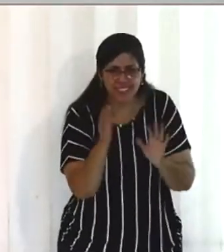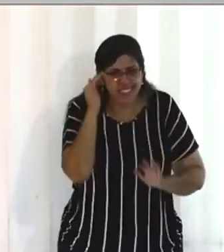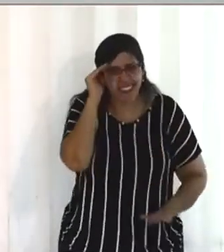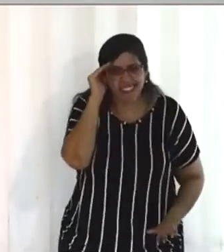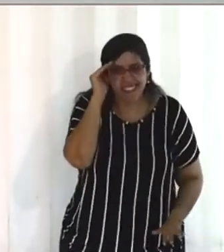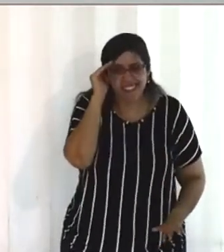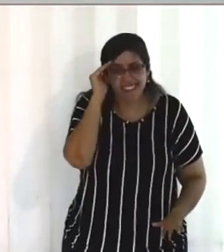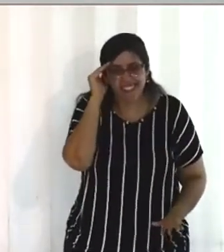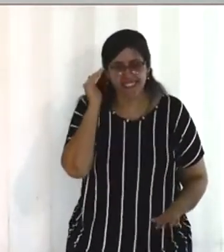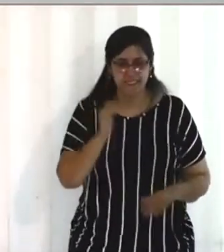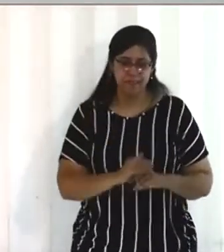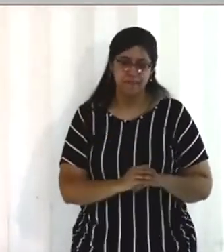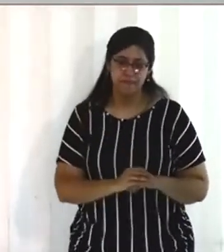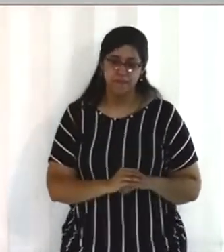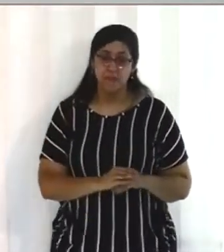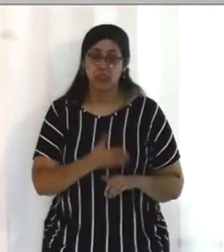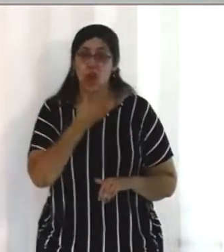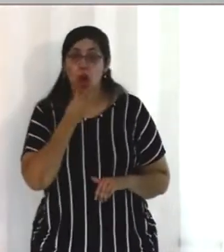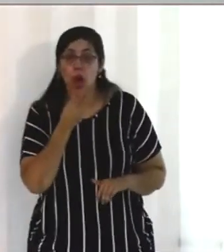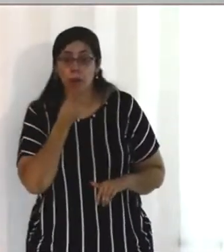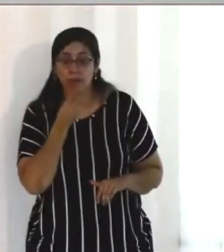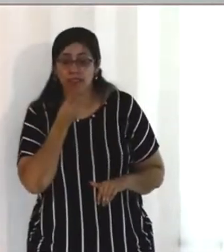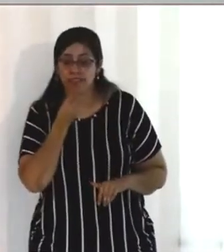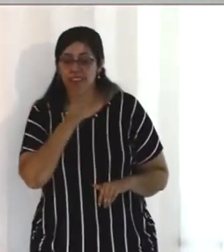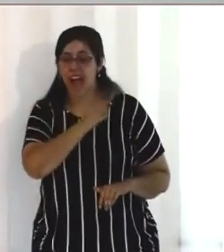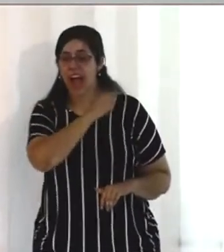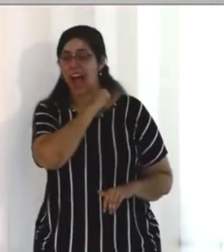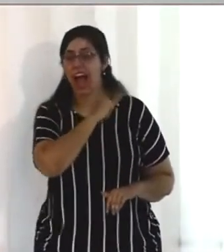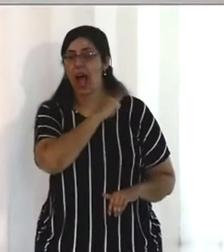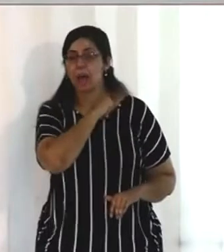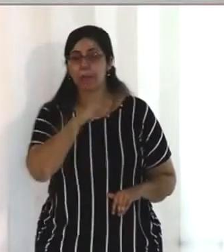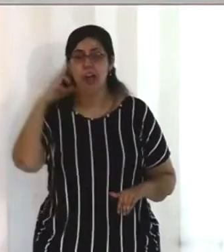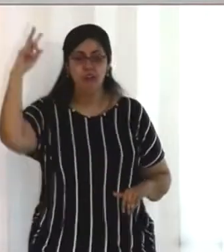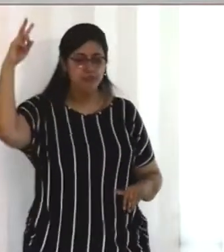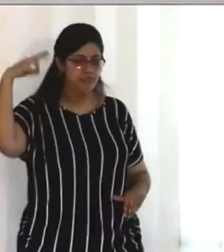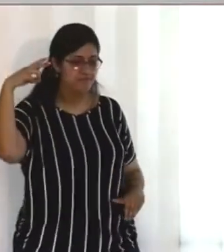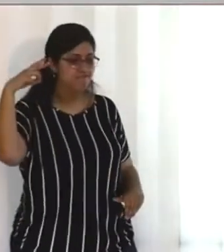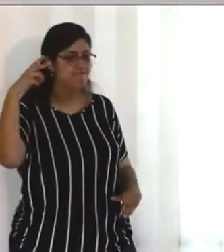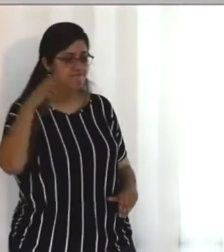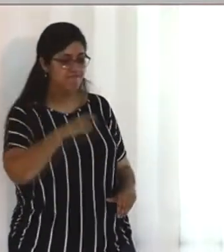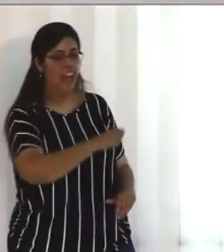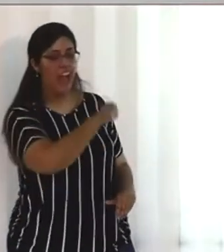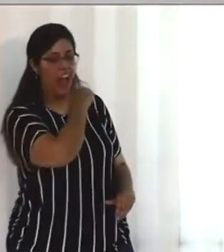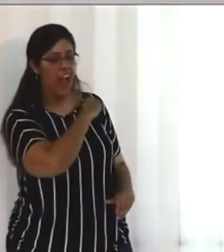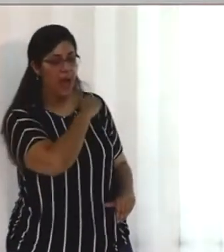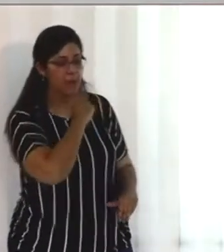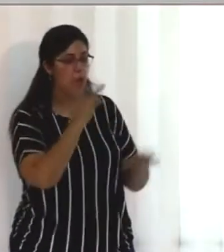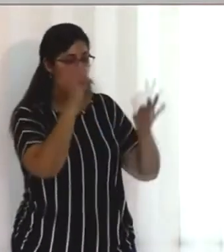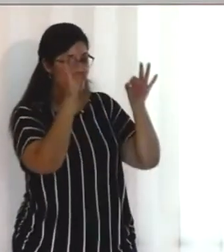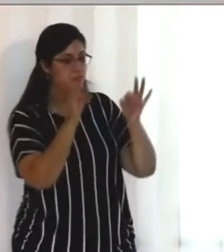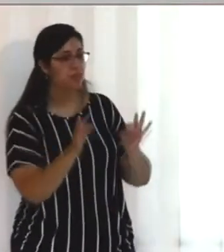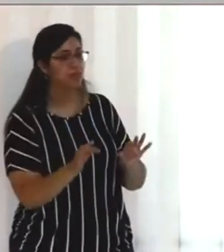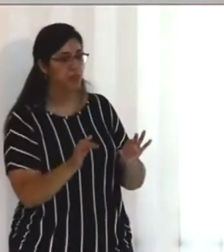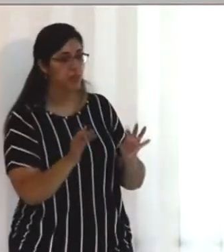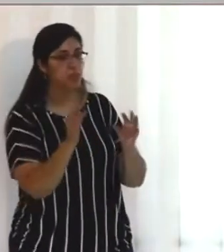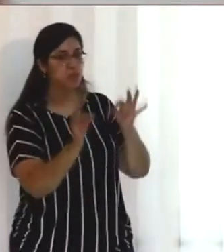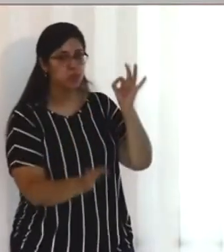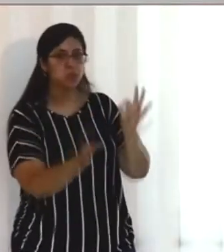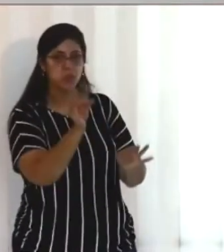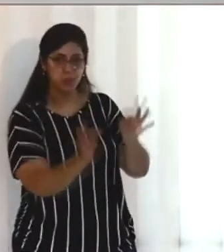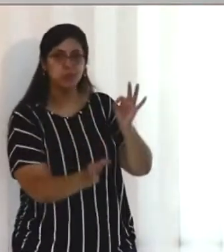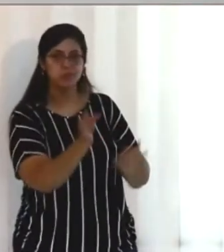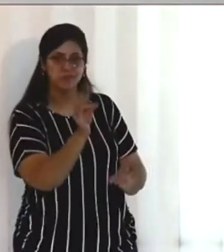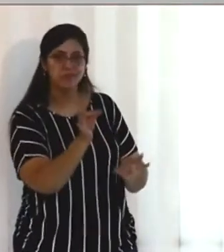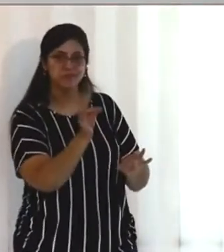ser justo, tendo a aprovação de Deus por conta das suas ofertas. E Abel foi